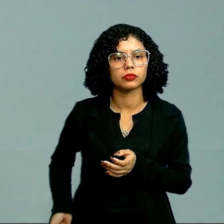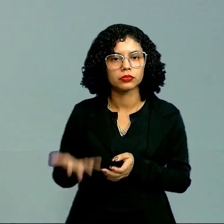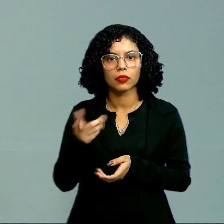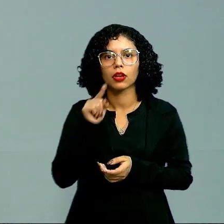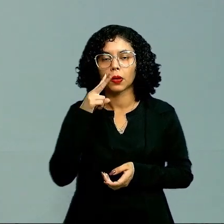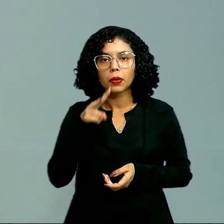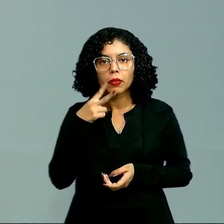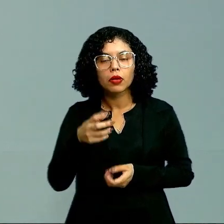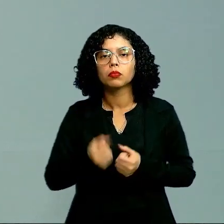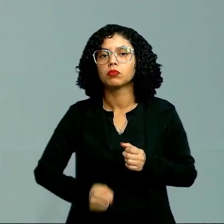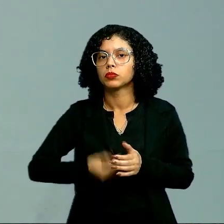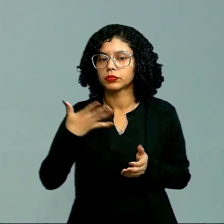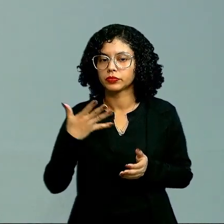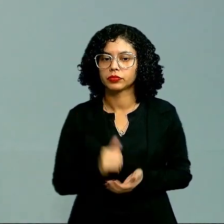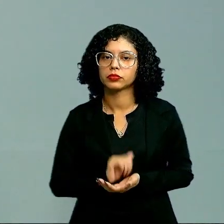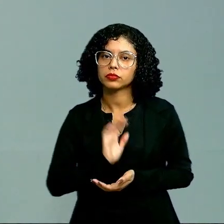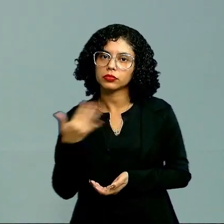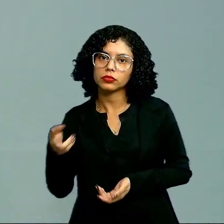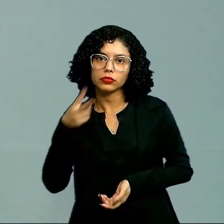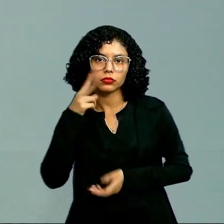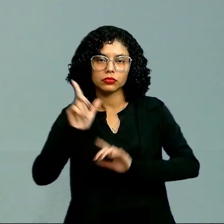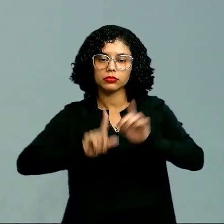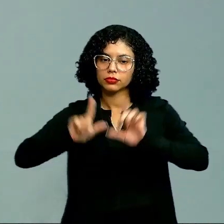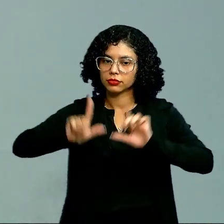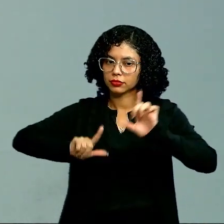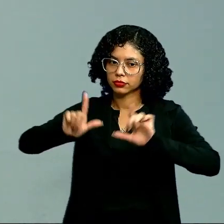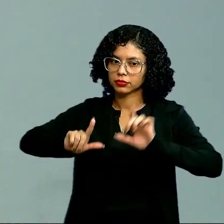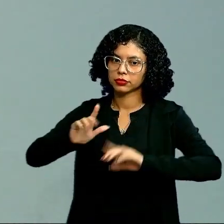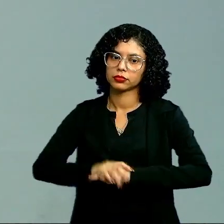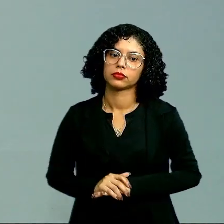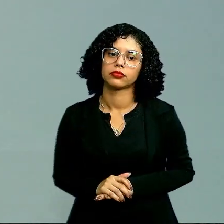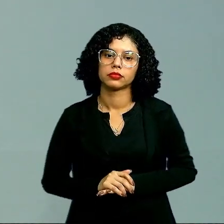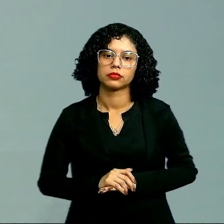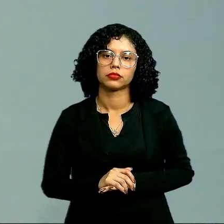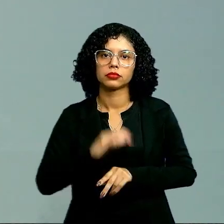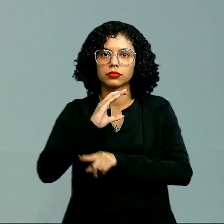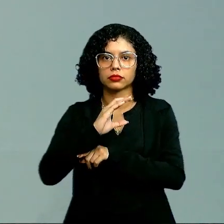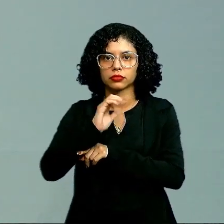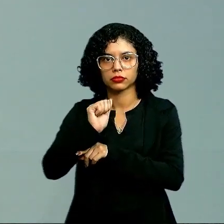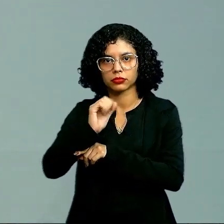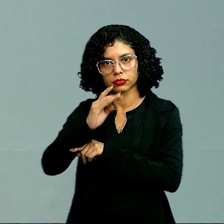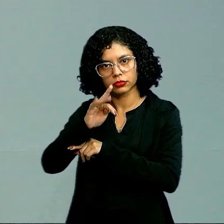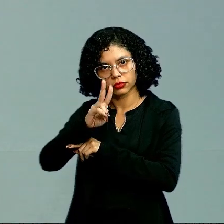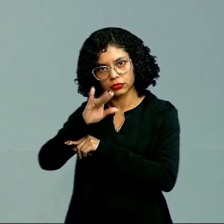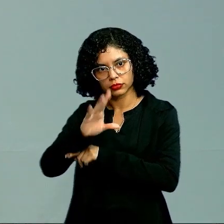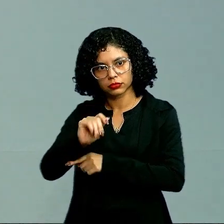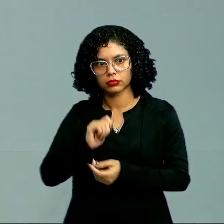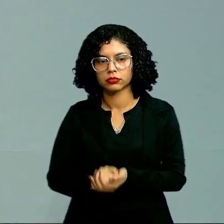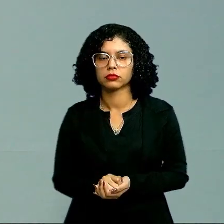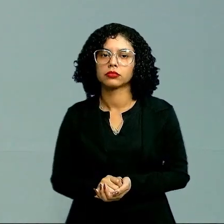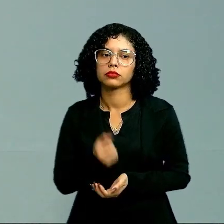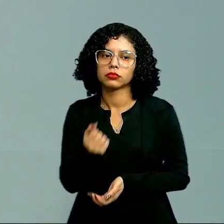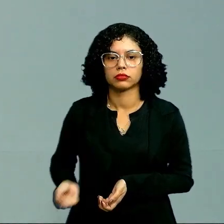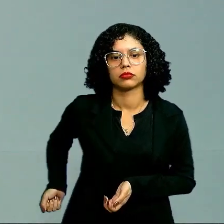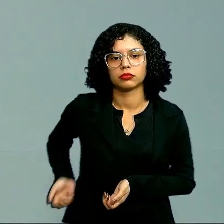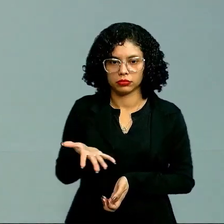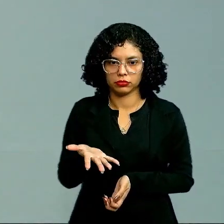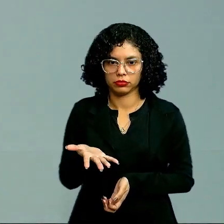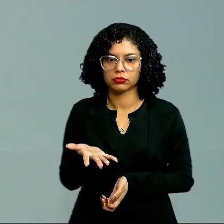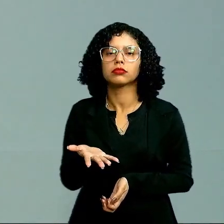tipo de situação quando a gente vê na TV, tá? Os cassinos. Os cassinos têm um hábito de